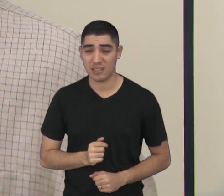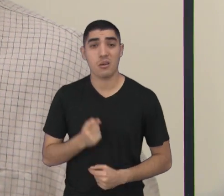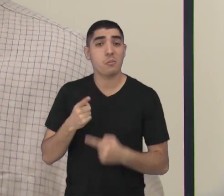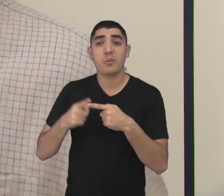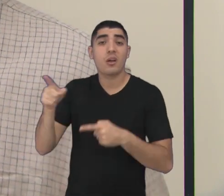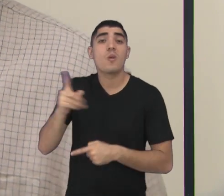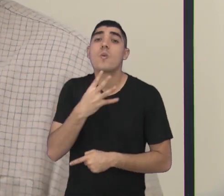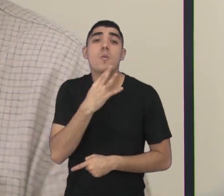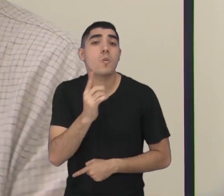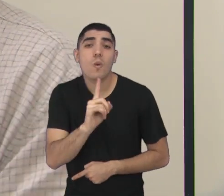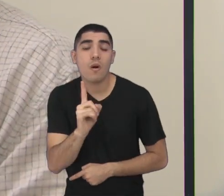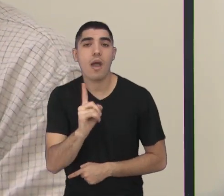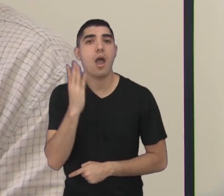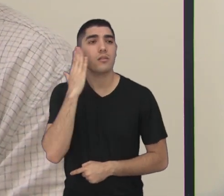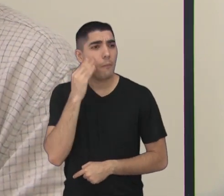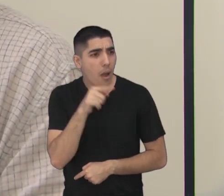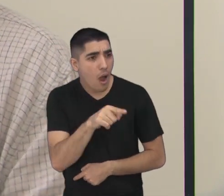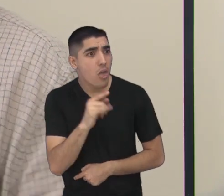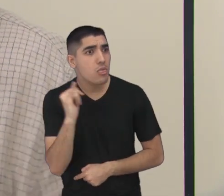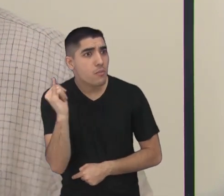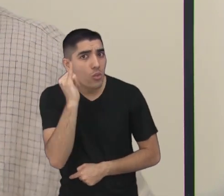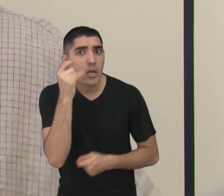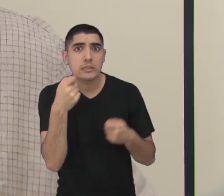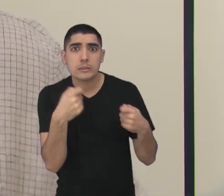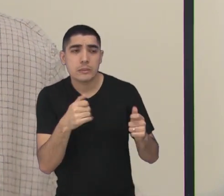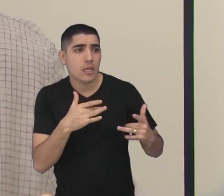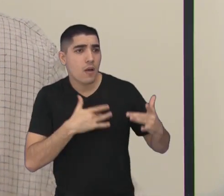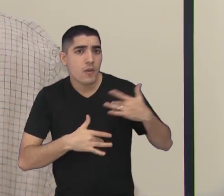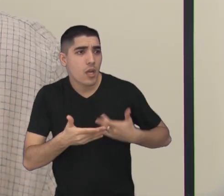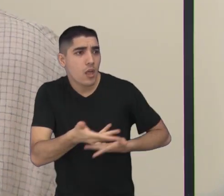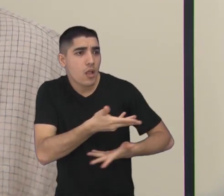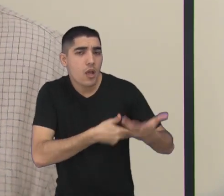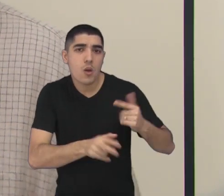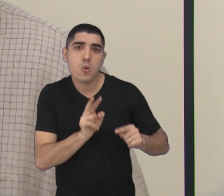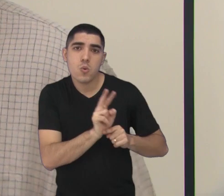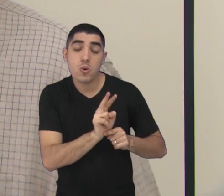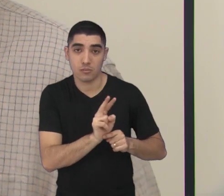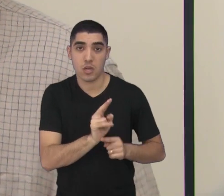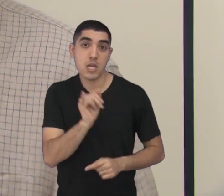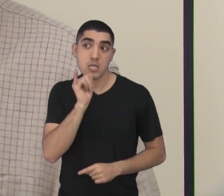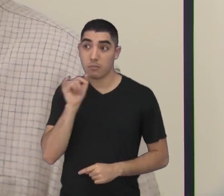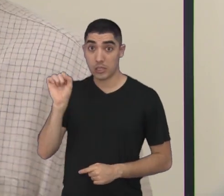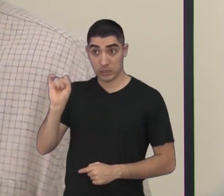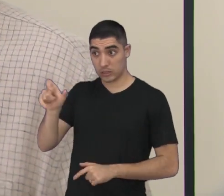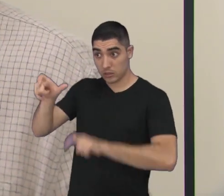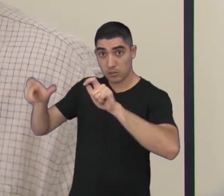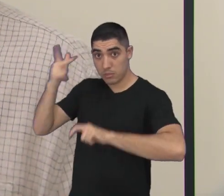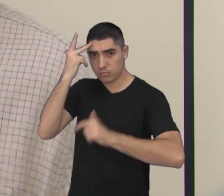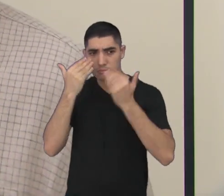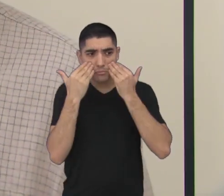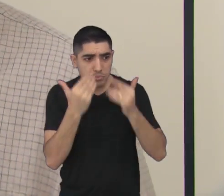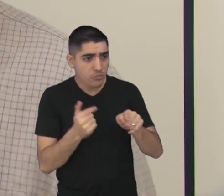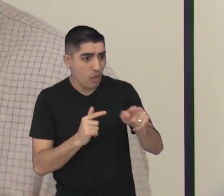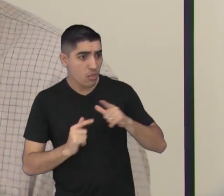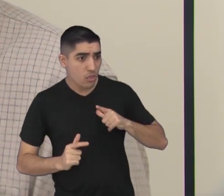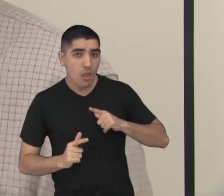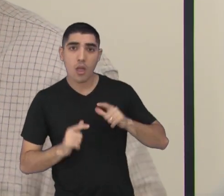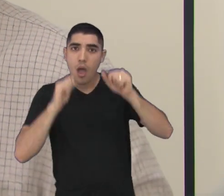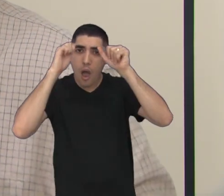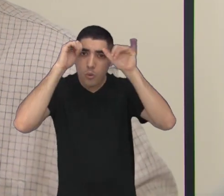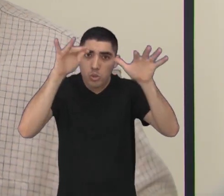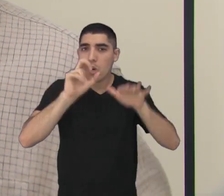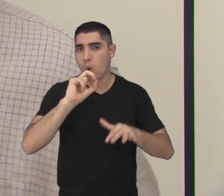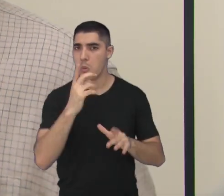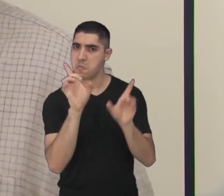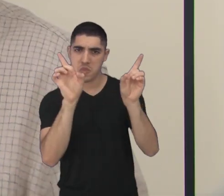ter convivência, por não saber a importância. Então, quando ele começa a enxergar mais autistas ou crianças com deficiência